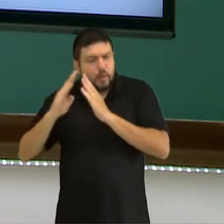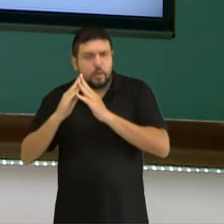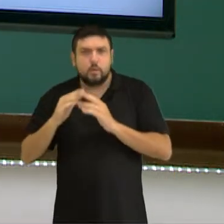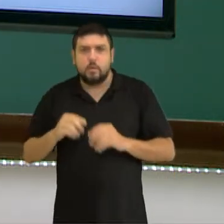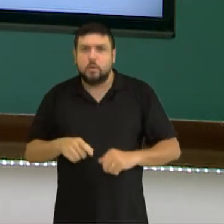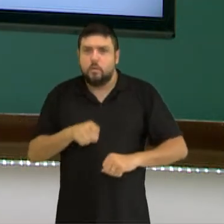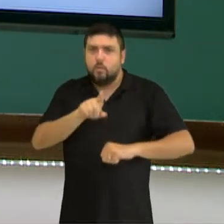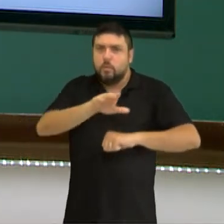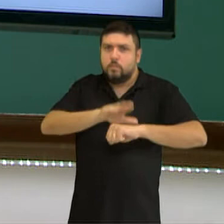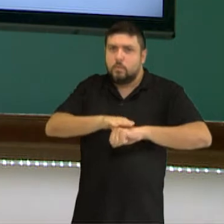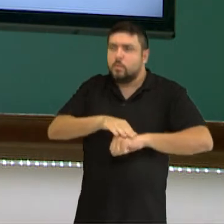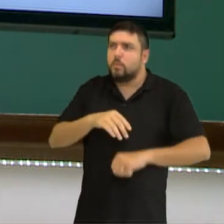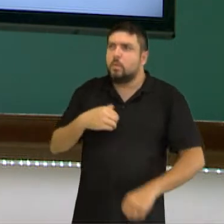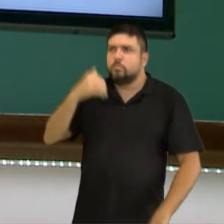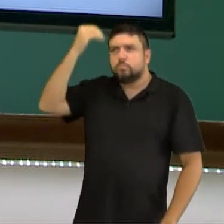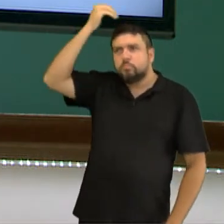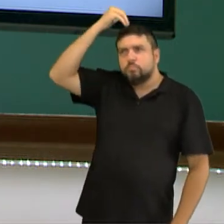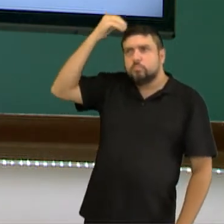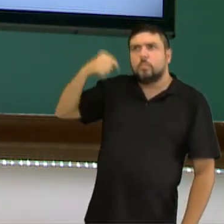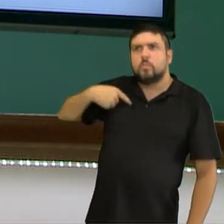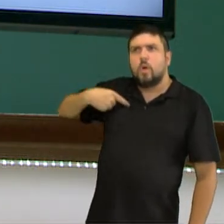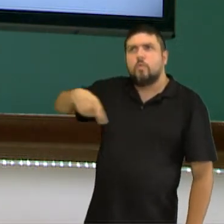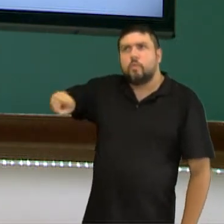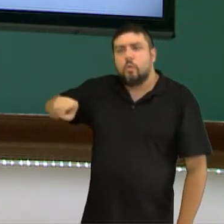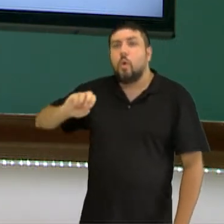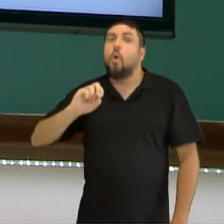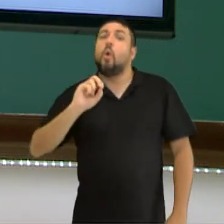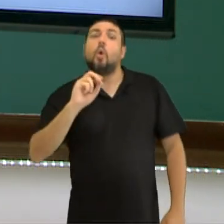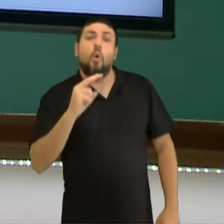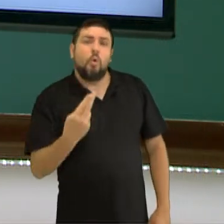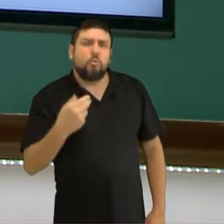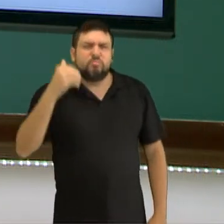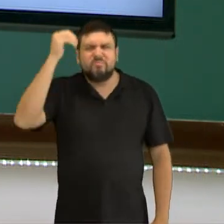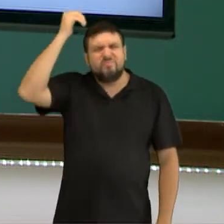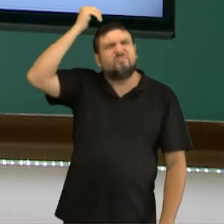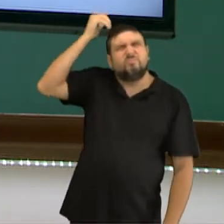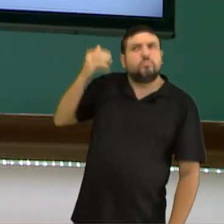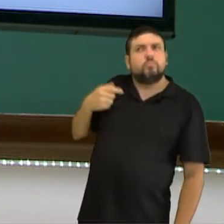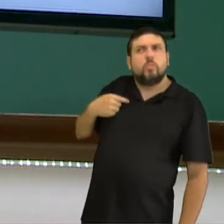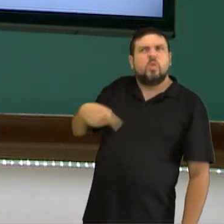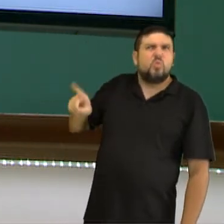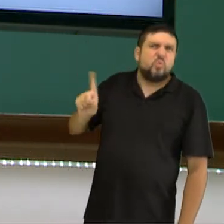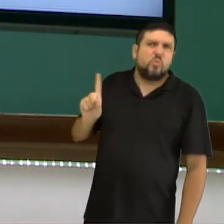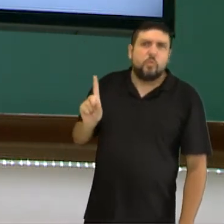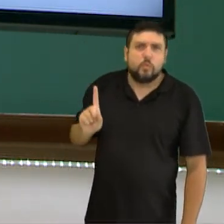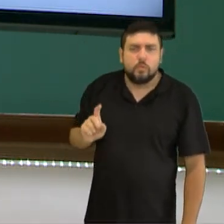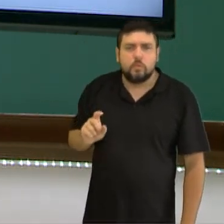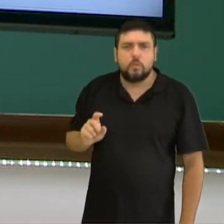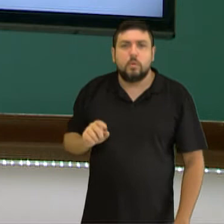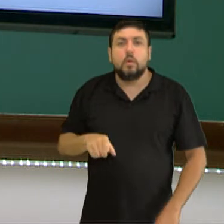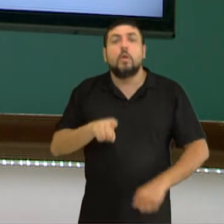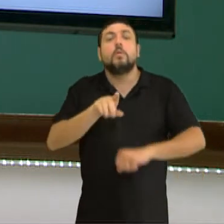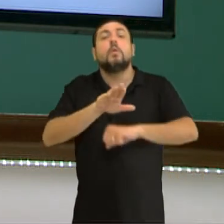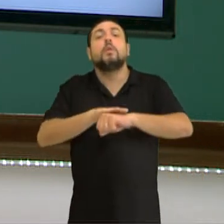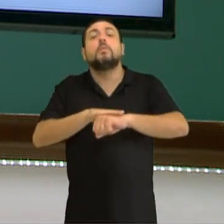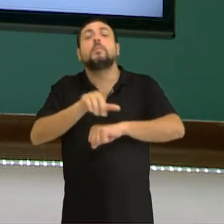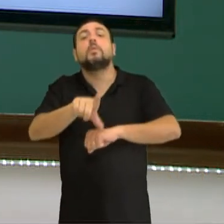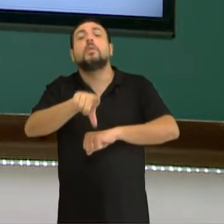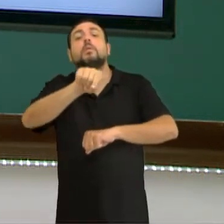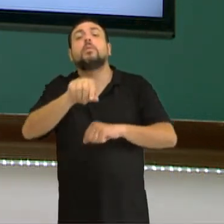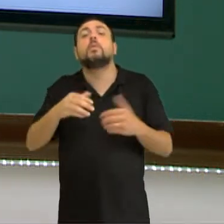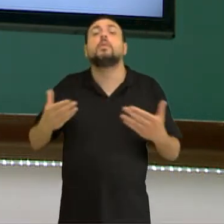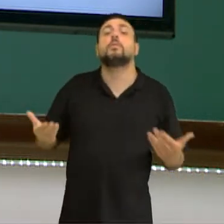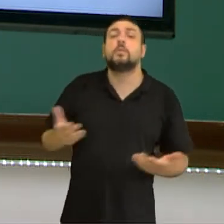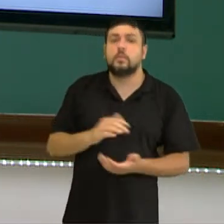sua. Vou ajudar ou não vou ajudar minha mãe? Que decisão que normalmente você toma aí? Você